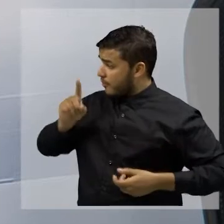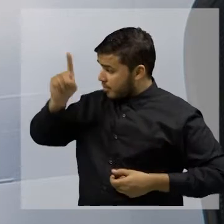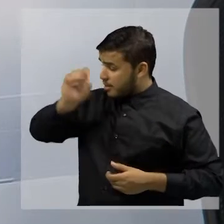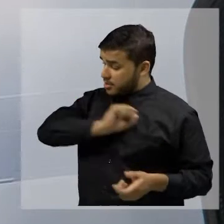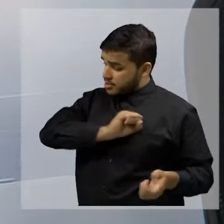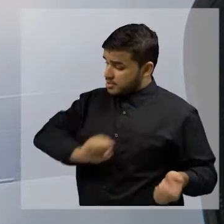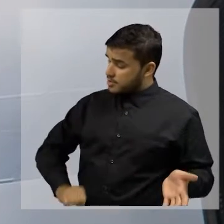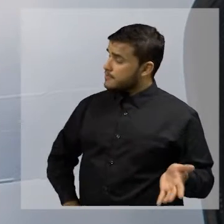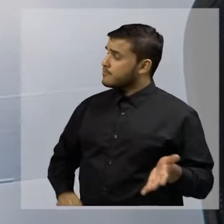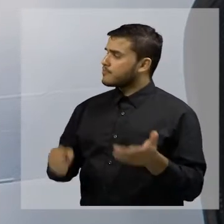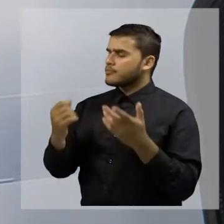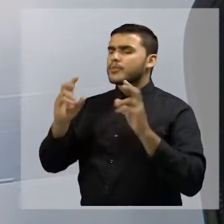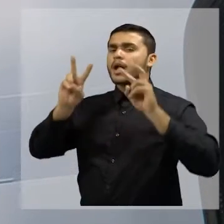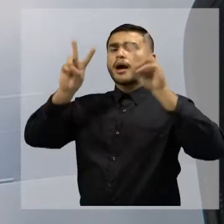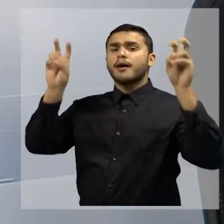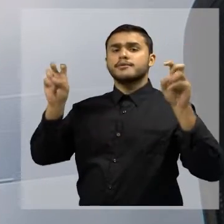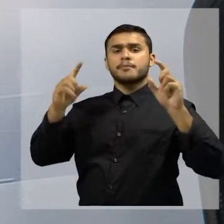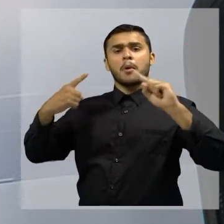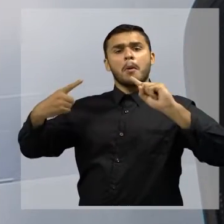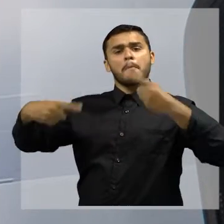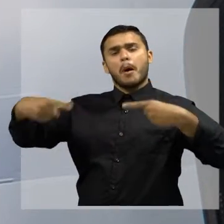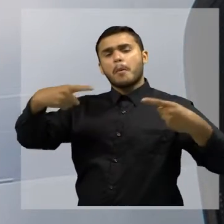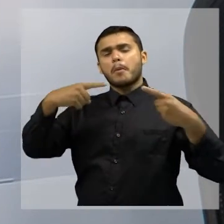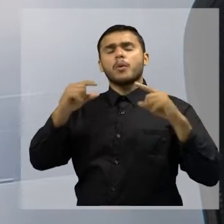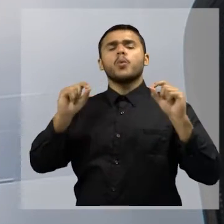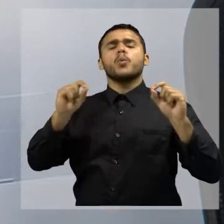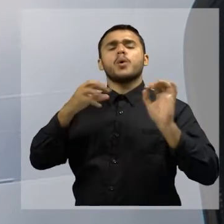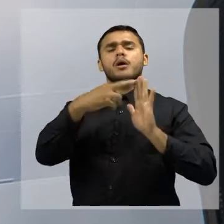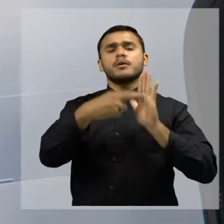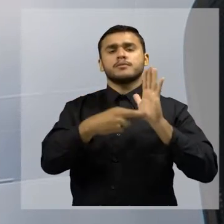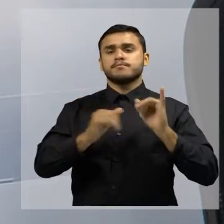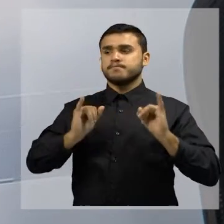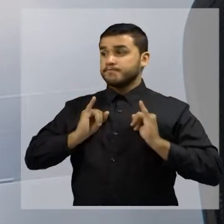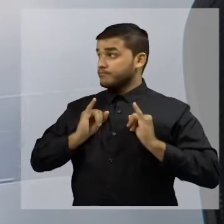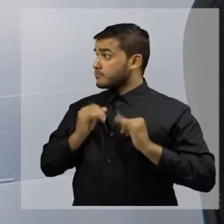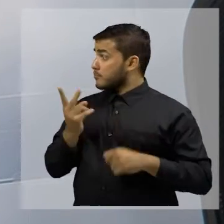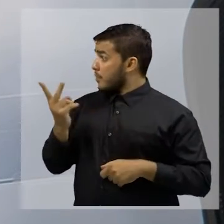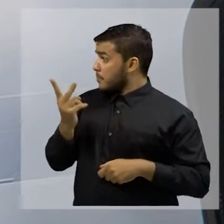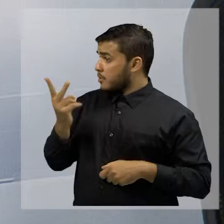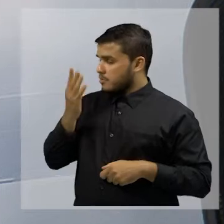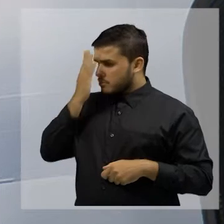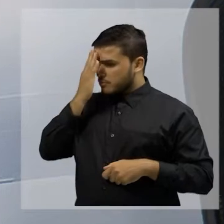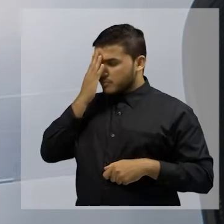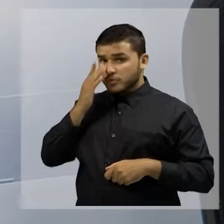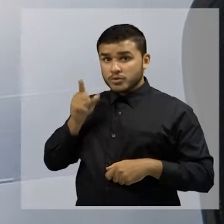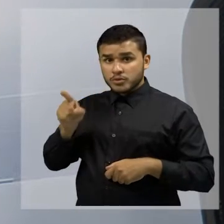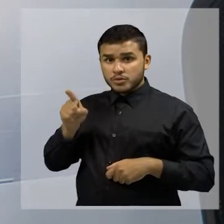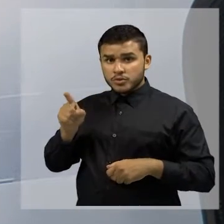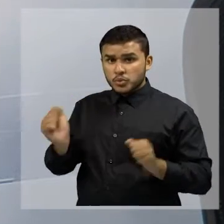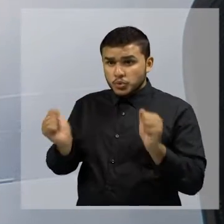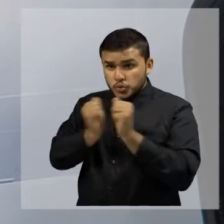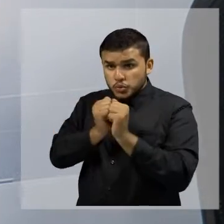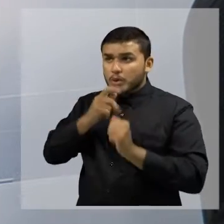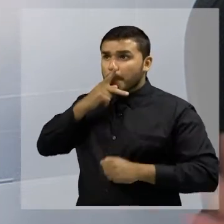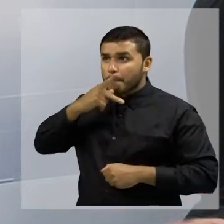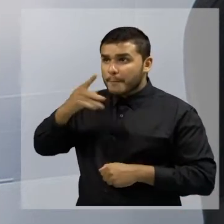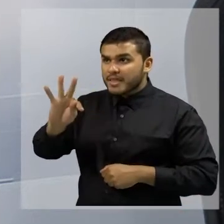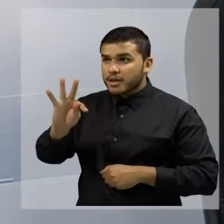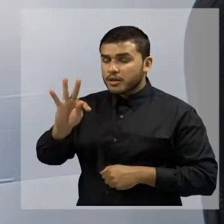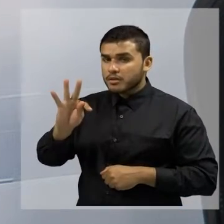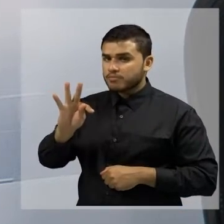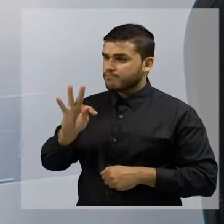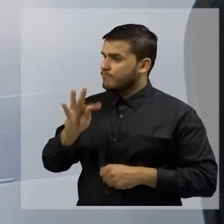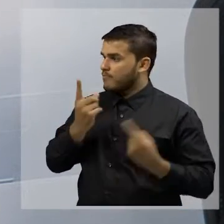Previdência, e, literalmente, falaram que ambos nunca mais vão trabalhar com o Partido dos Trabalhadores. Até aí eu